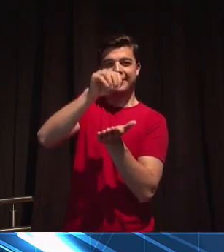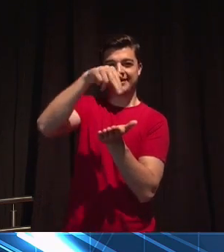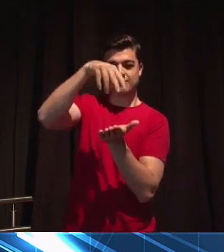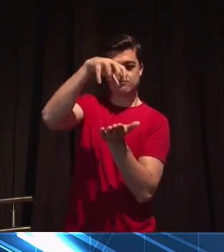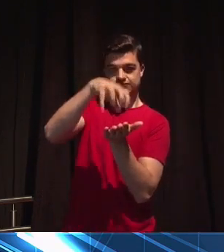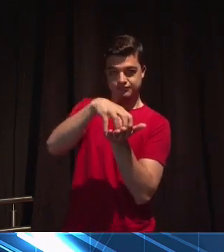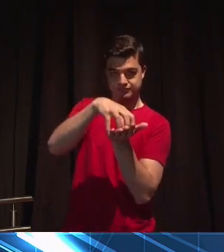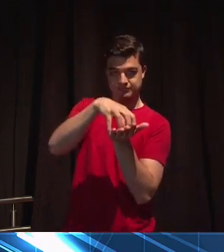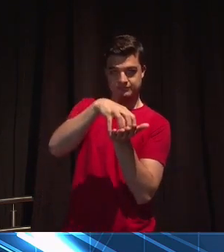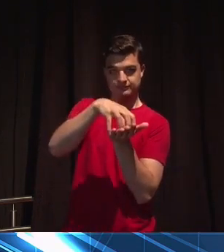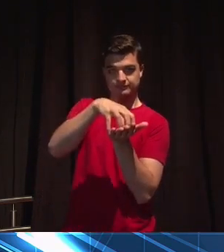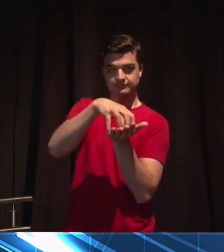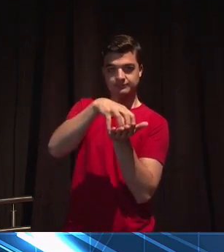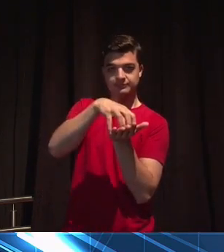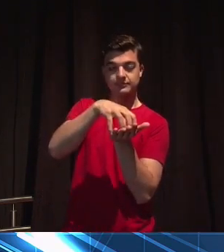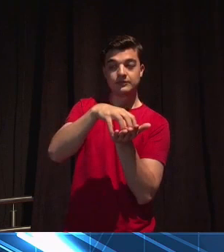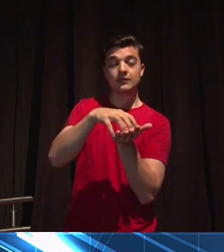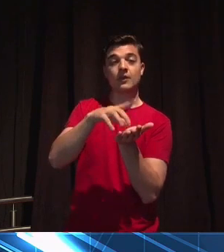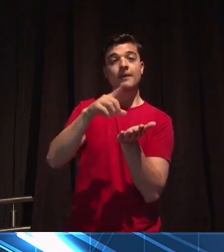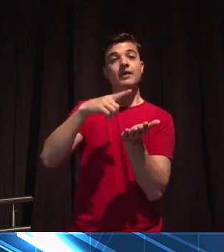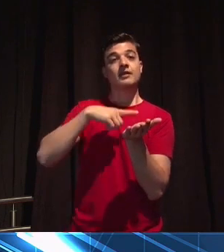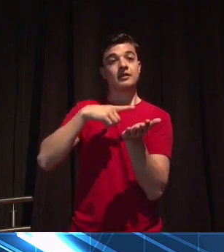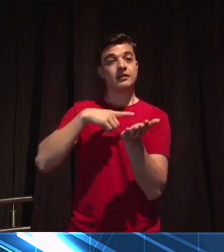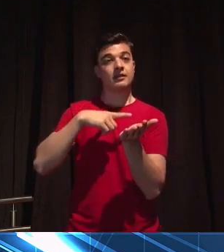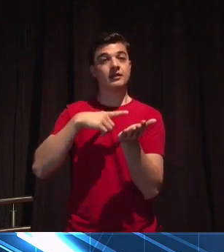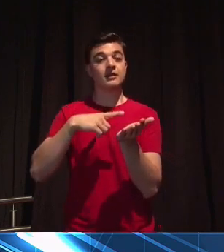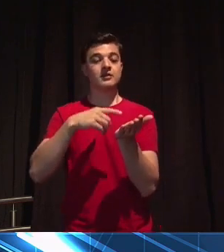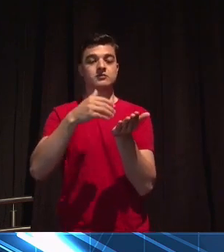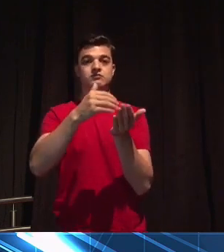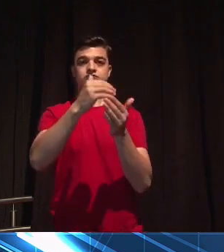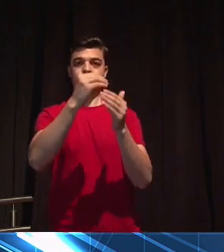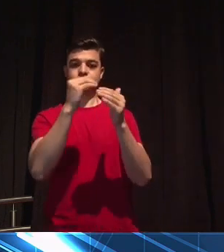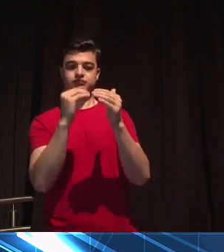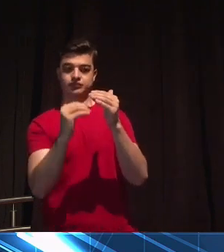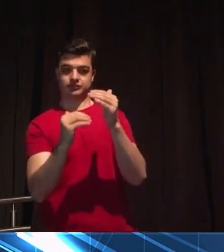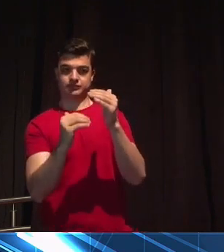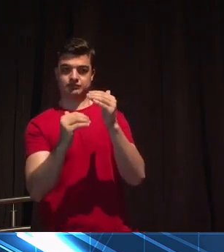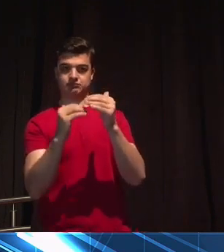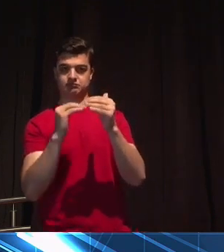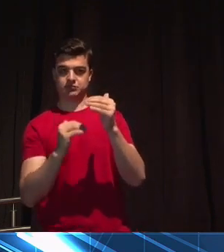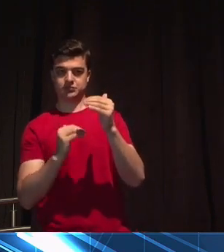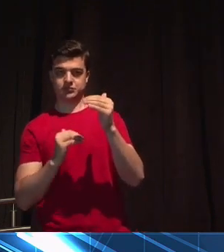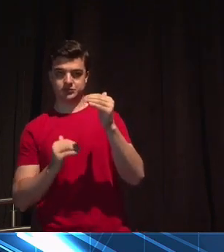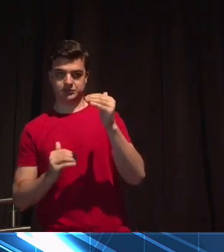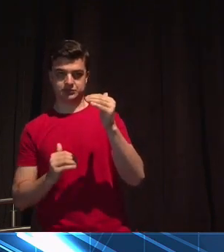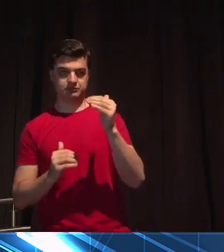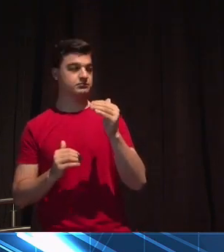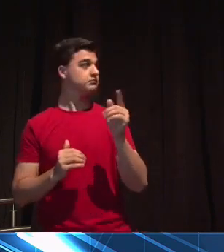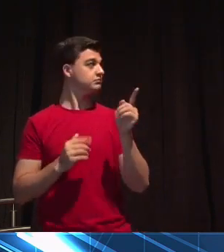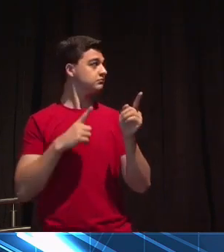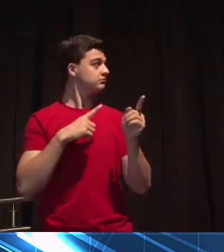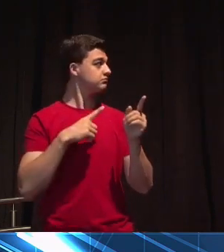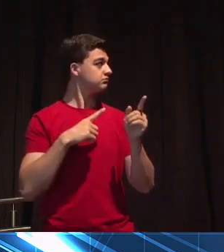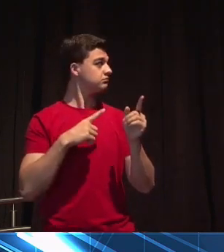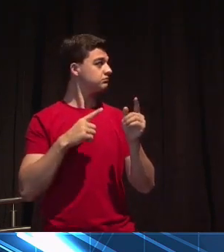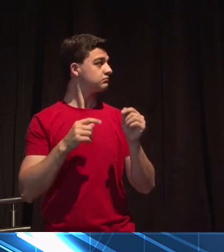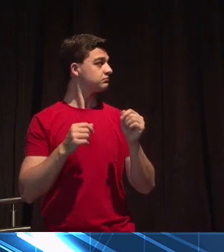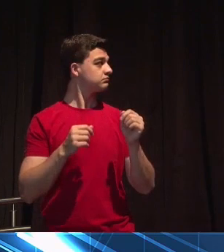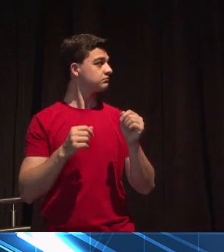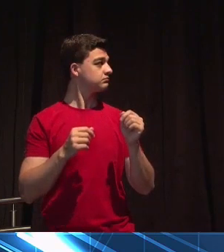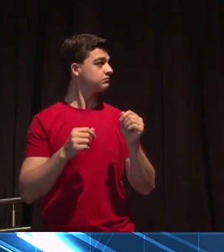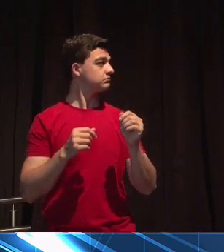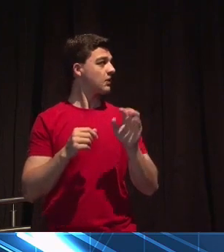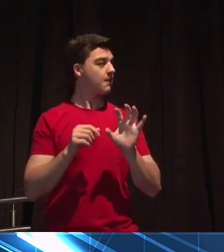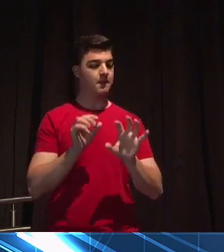uma classe leitor opções cli para extrair as linhas de comando eu tenho uma classe para renderizar eu tenho uma classe pra gerar PDF